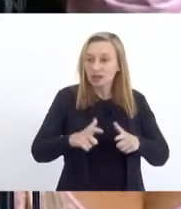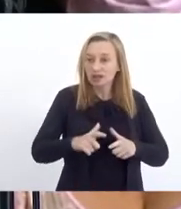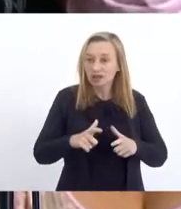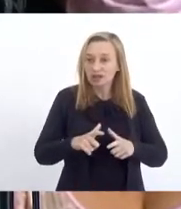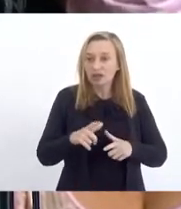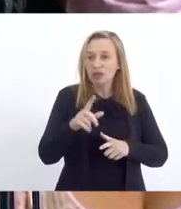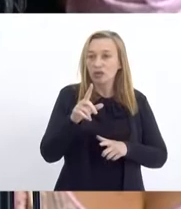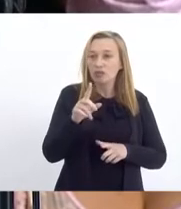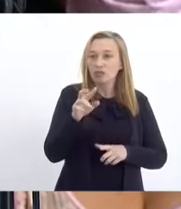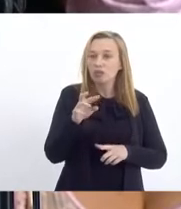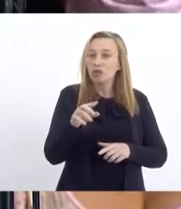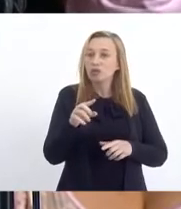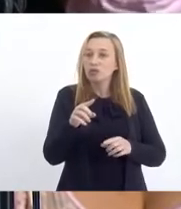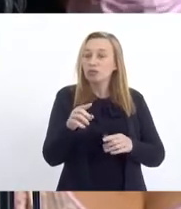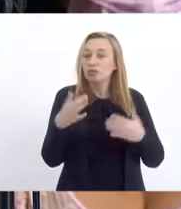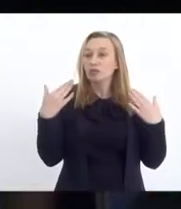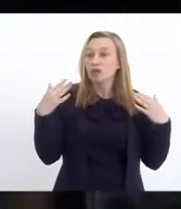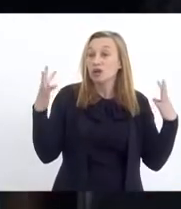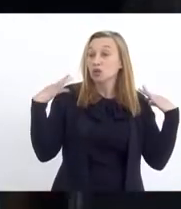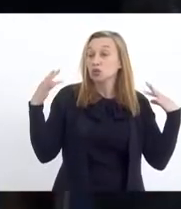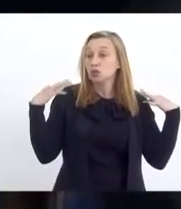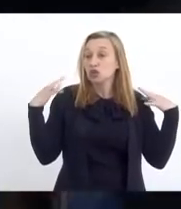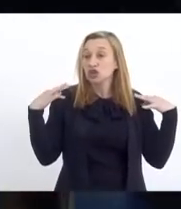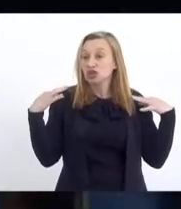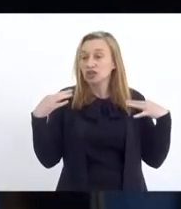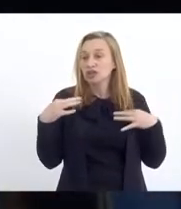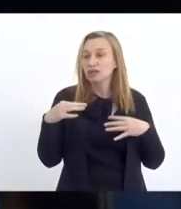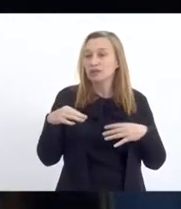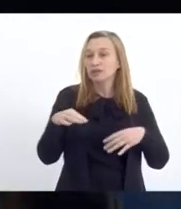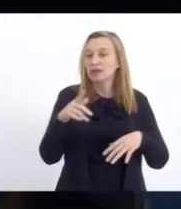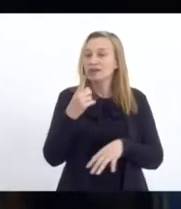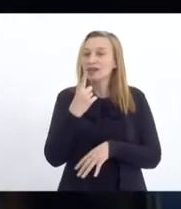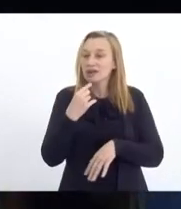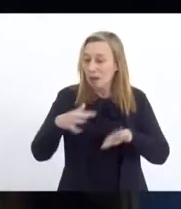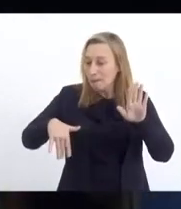beira-mar, ligando praticamente 4 municípios,